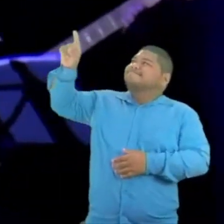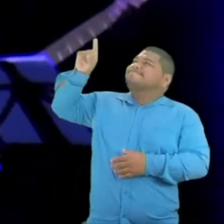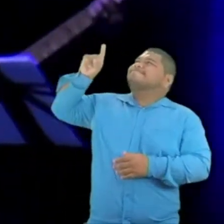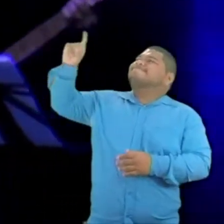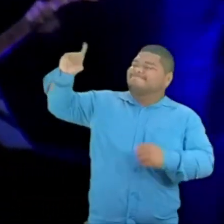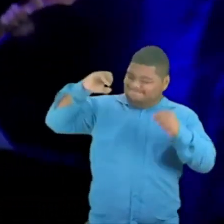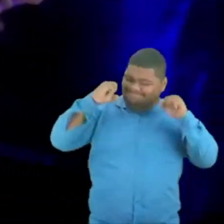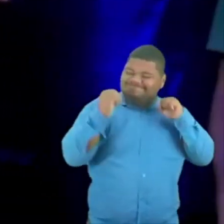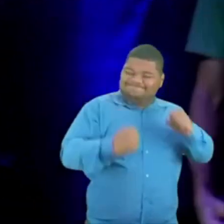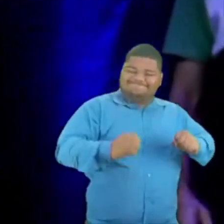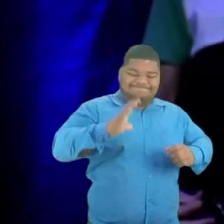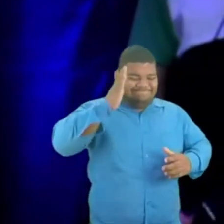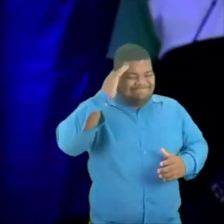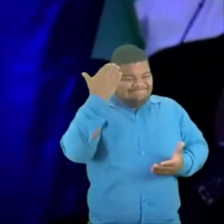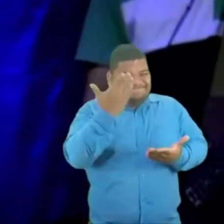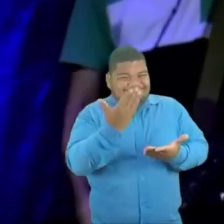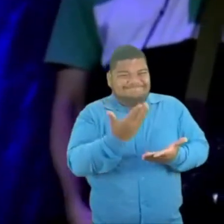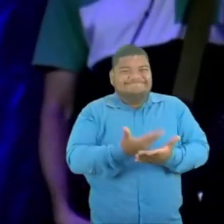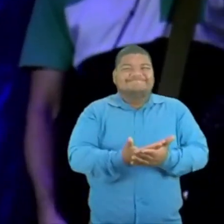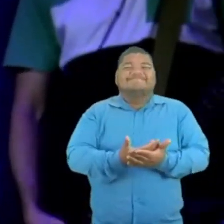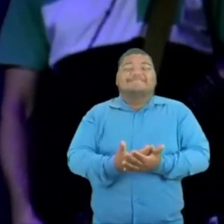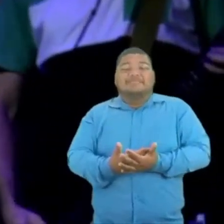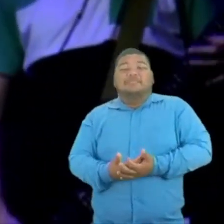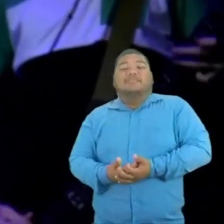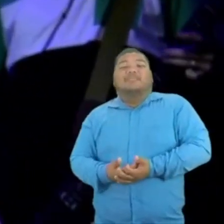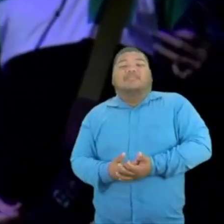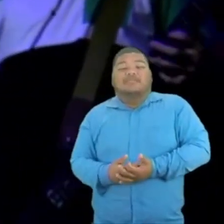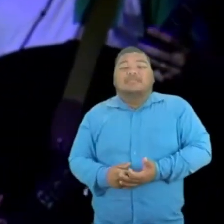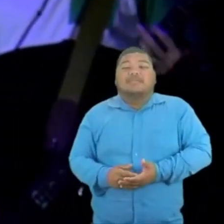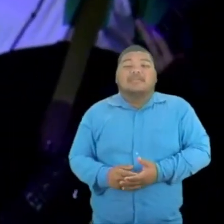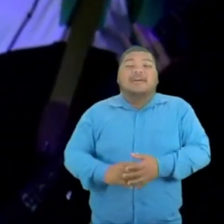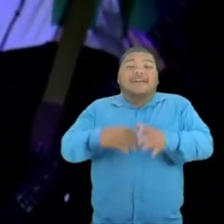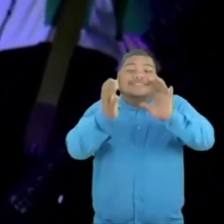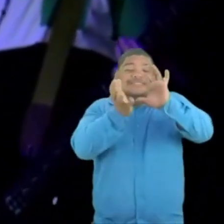nele a gente pode confiar.